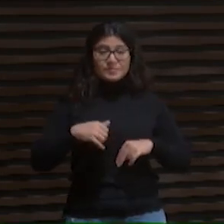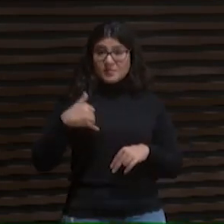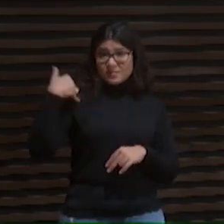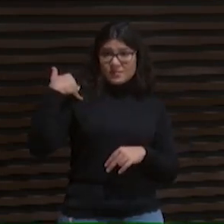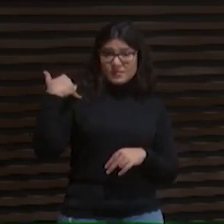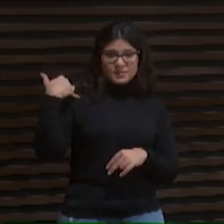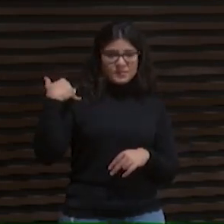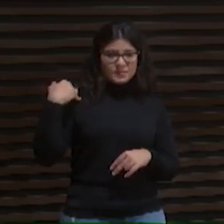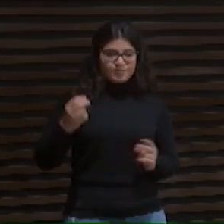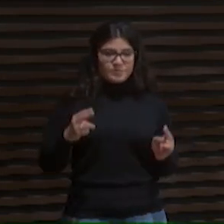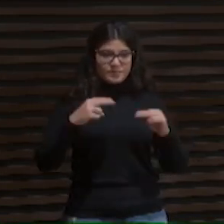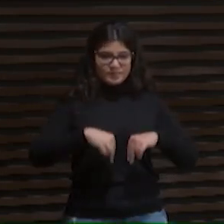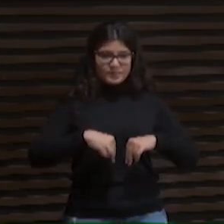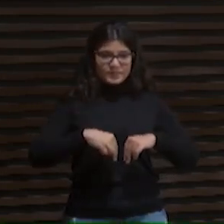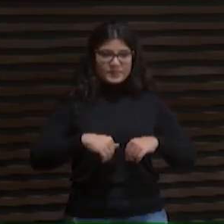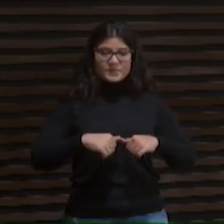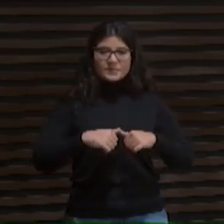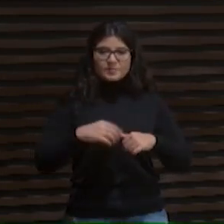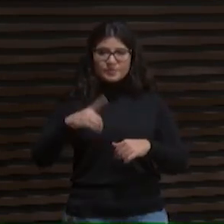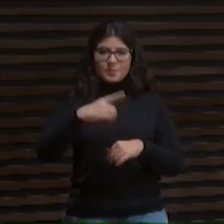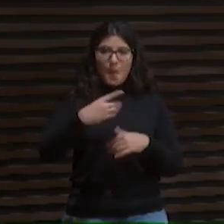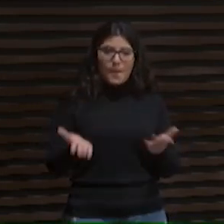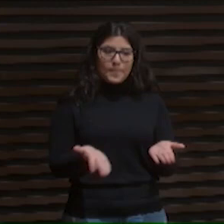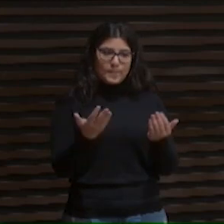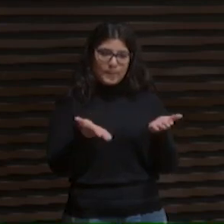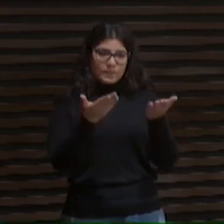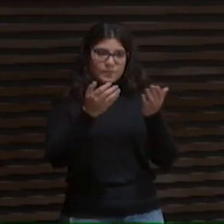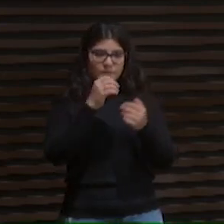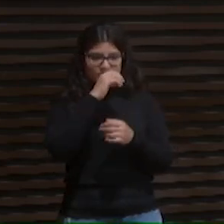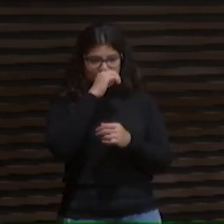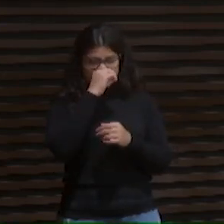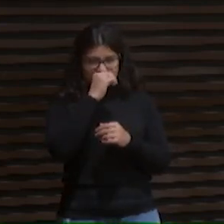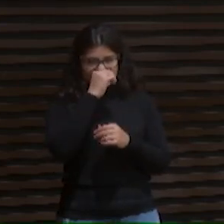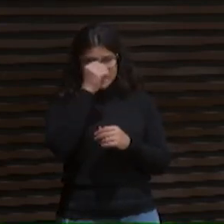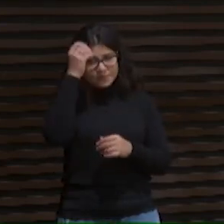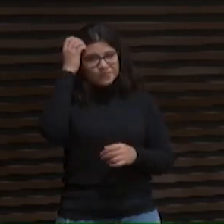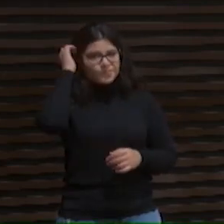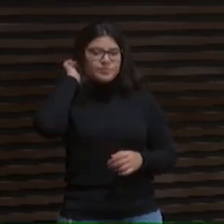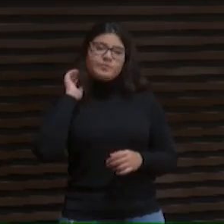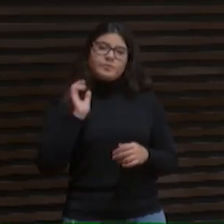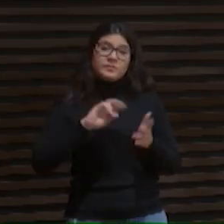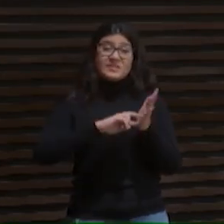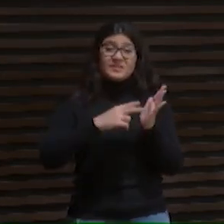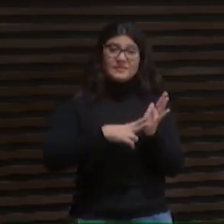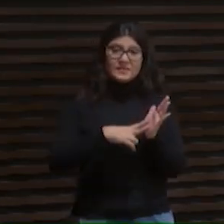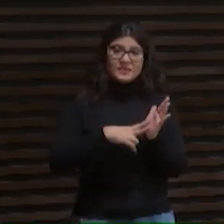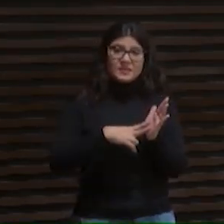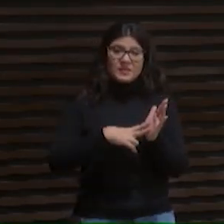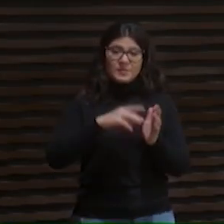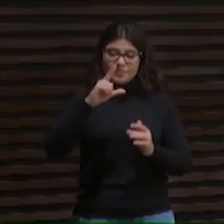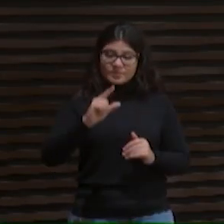será exaltado. E essa palavra humilhar vem de humus do latim, que significa terra,